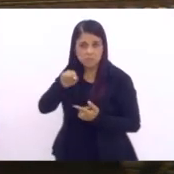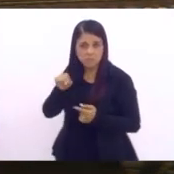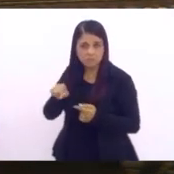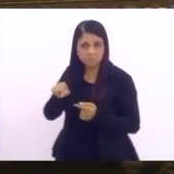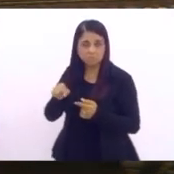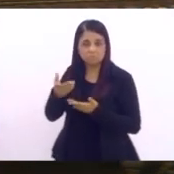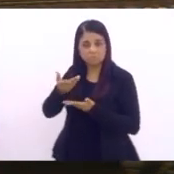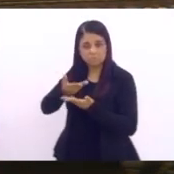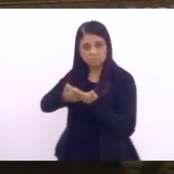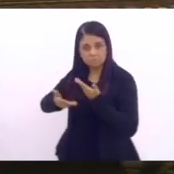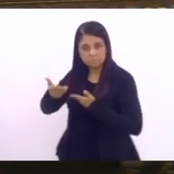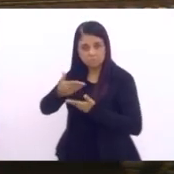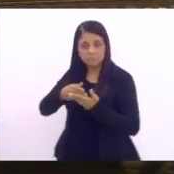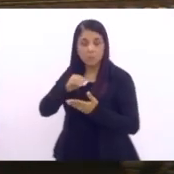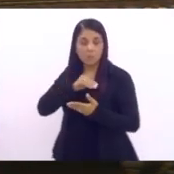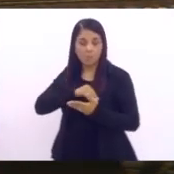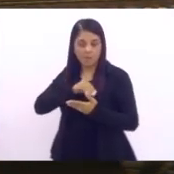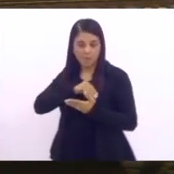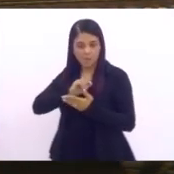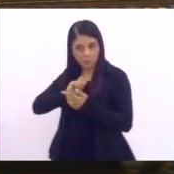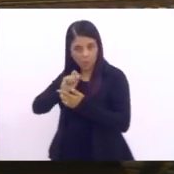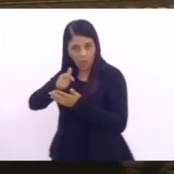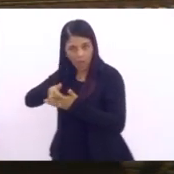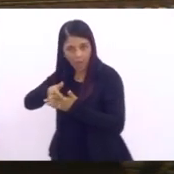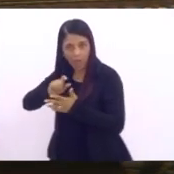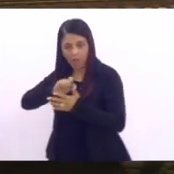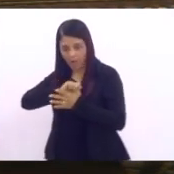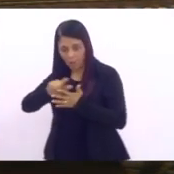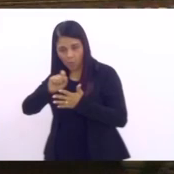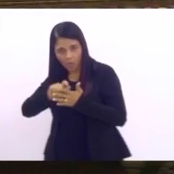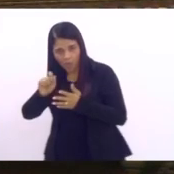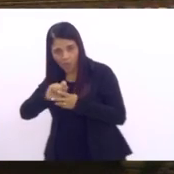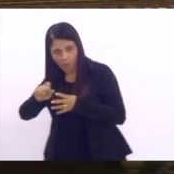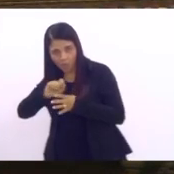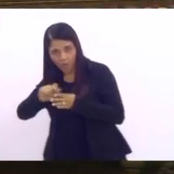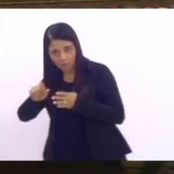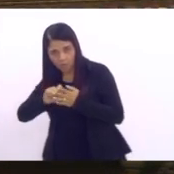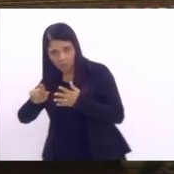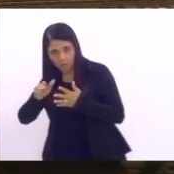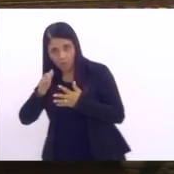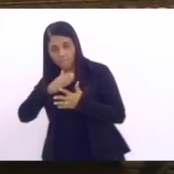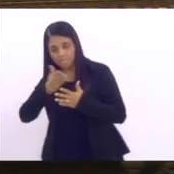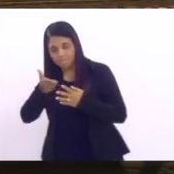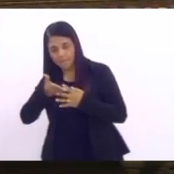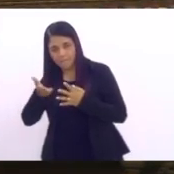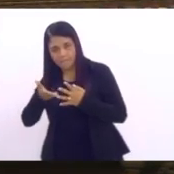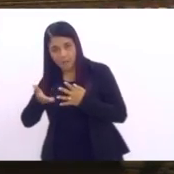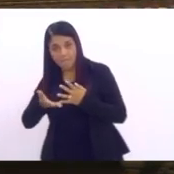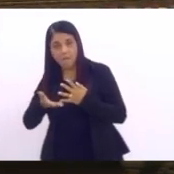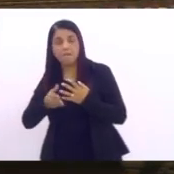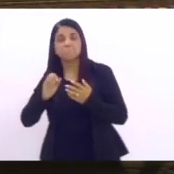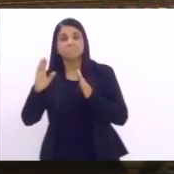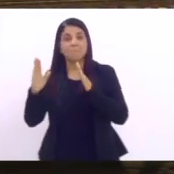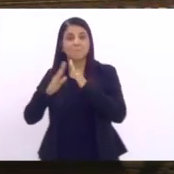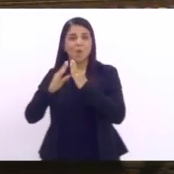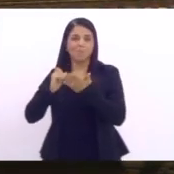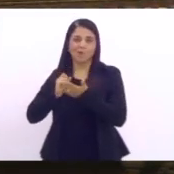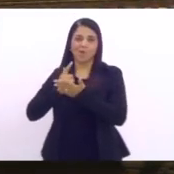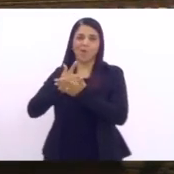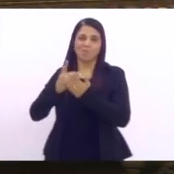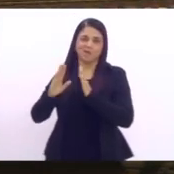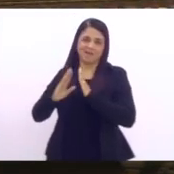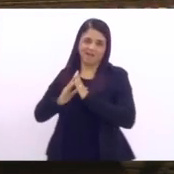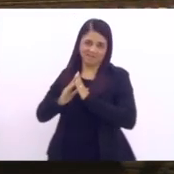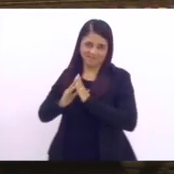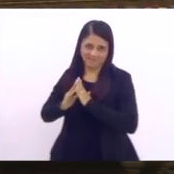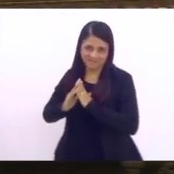pagamento do seu aluguel por uma parcela pelo imóvel próprio, até mais barato. Então, é um programa enviado